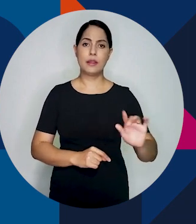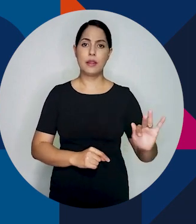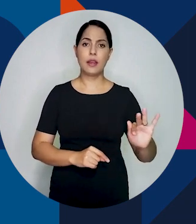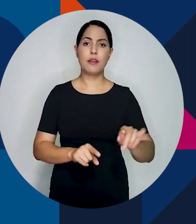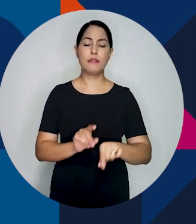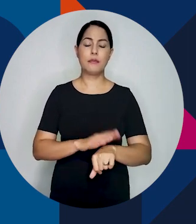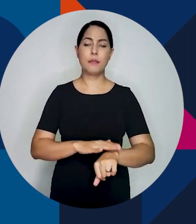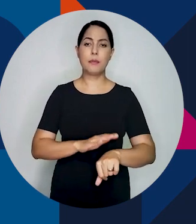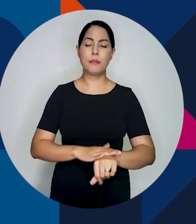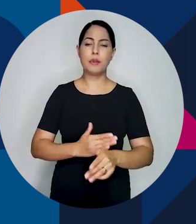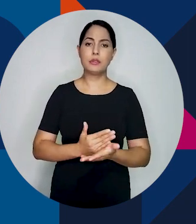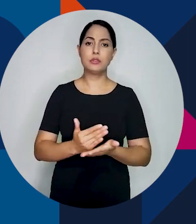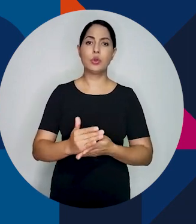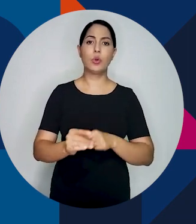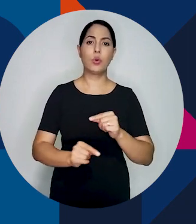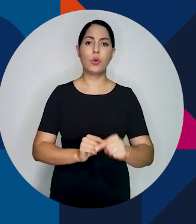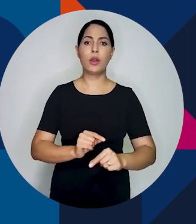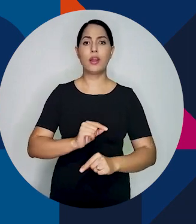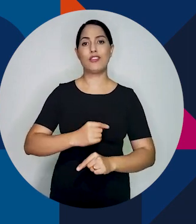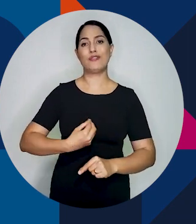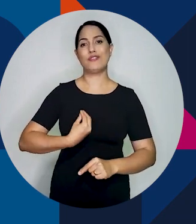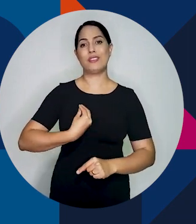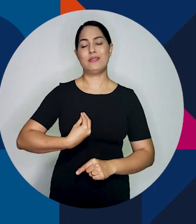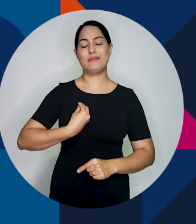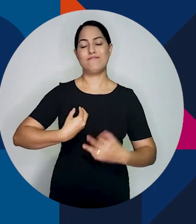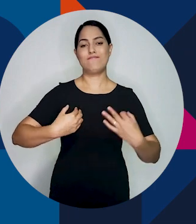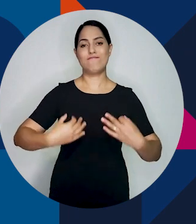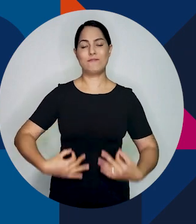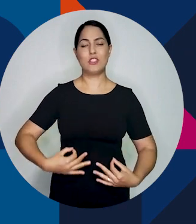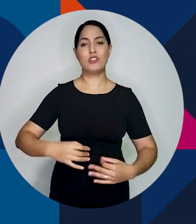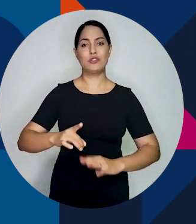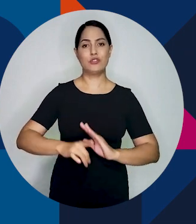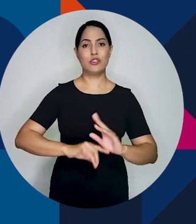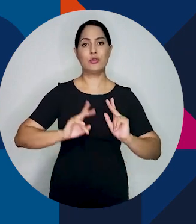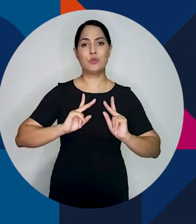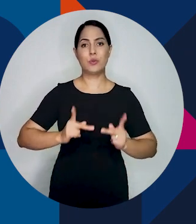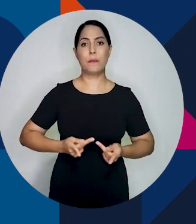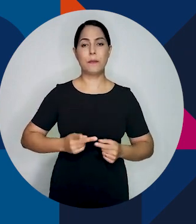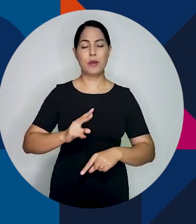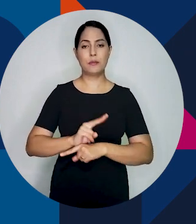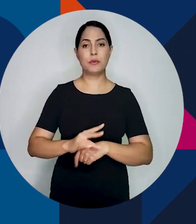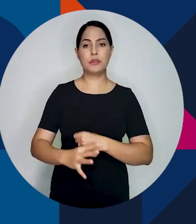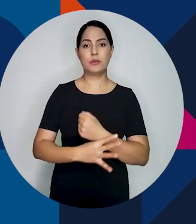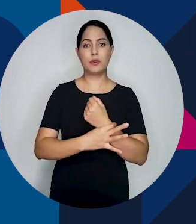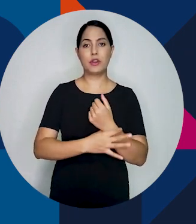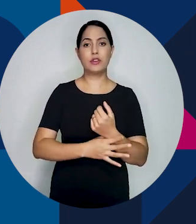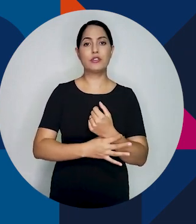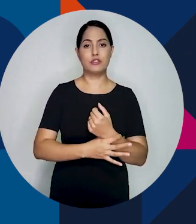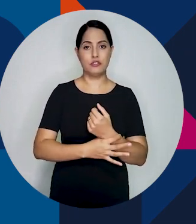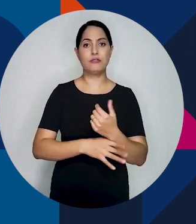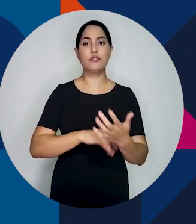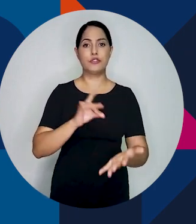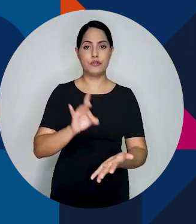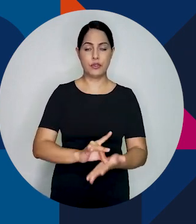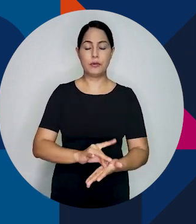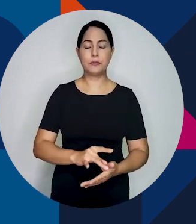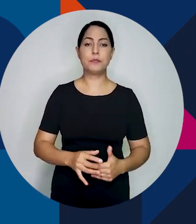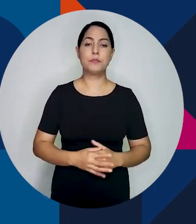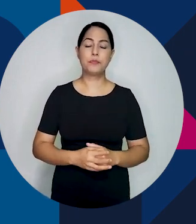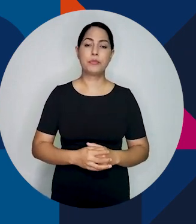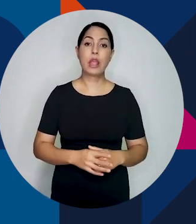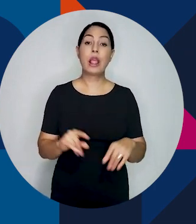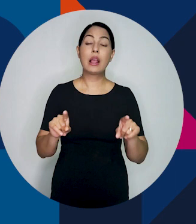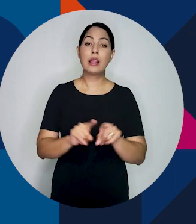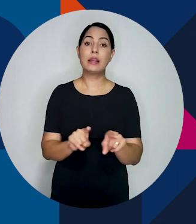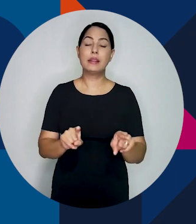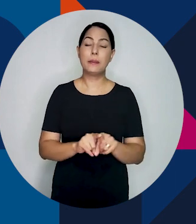primeiro momento, a observância dos direitos humanos, da garantia dos direitos humanos para todos aqueles que estavam ali detidos.